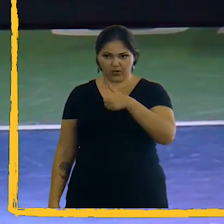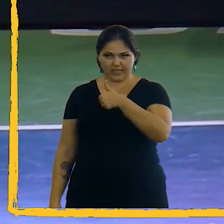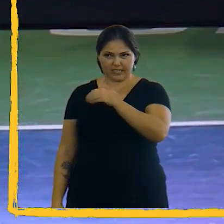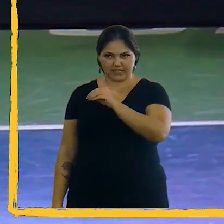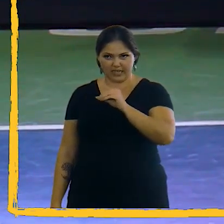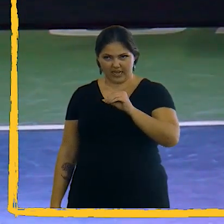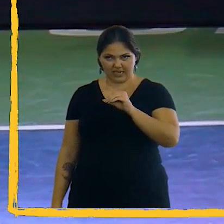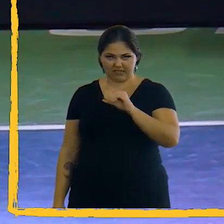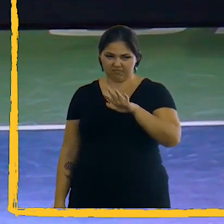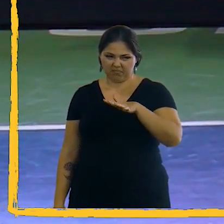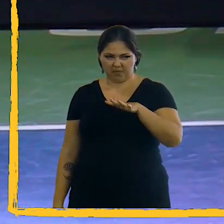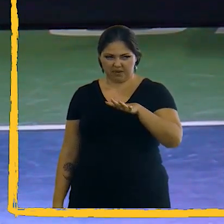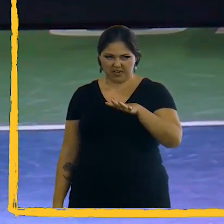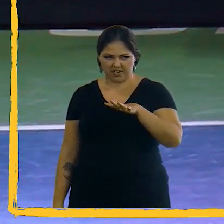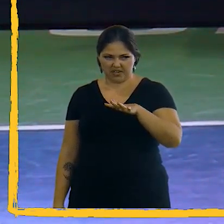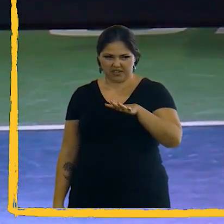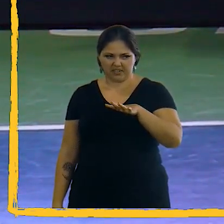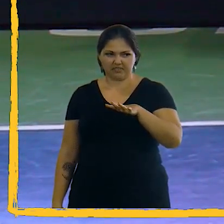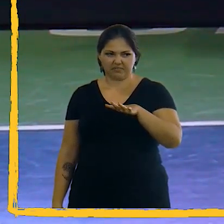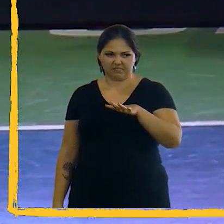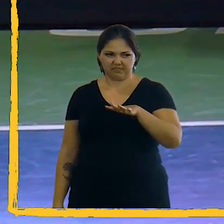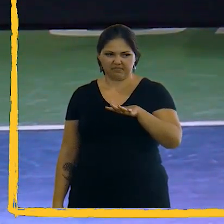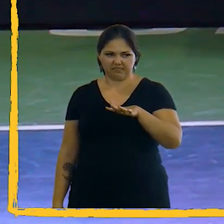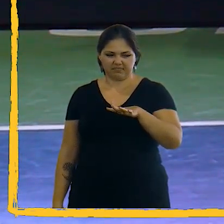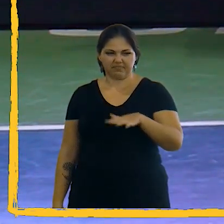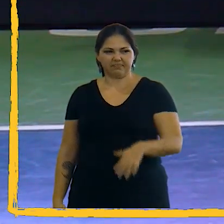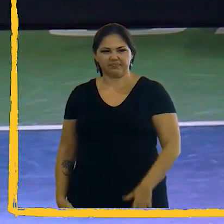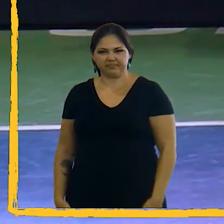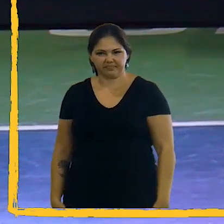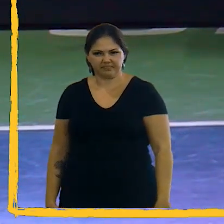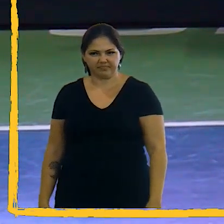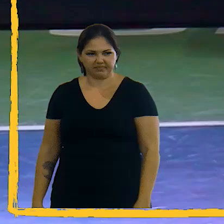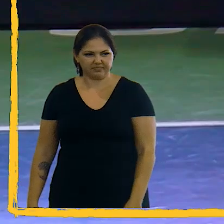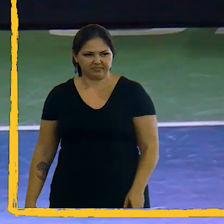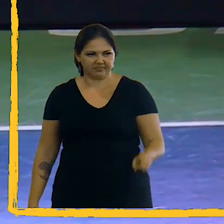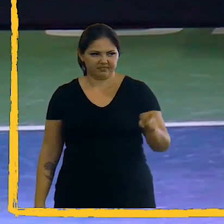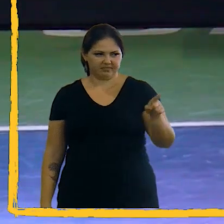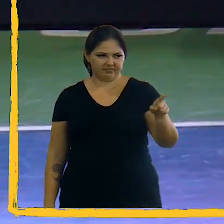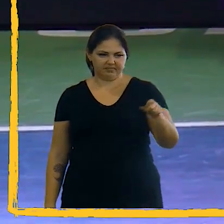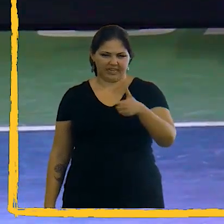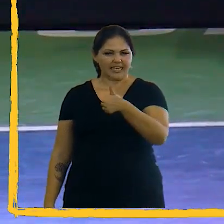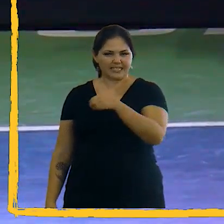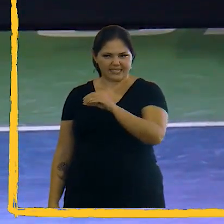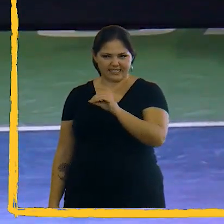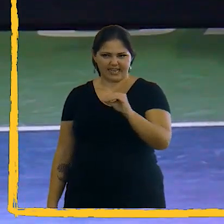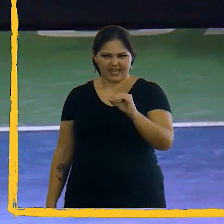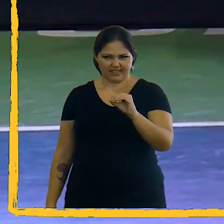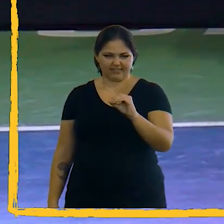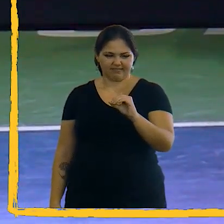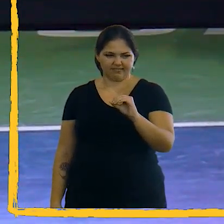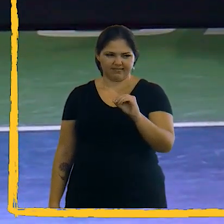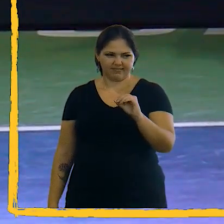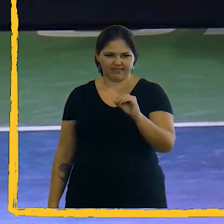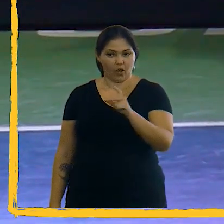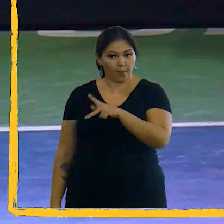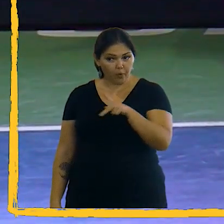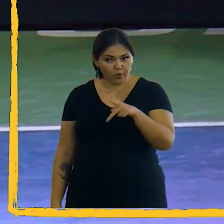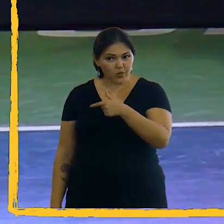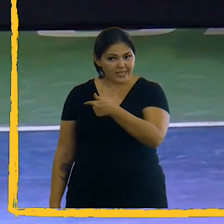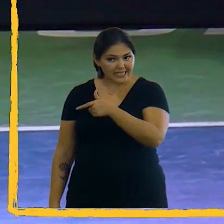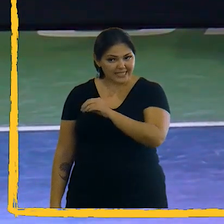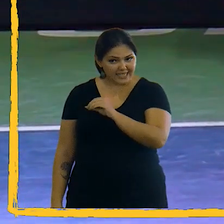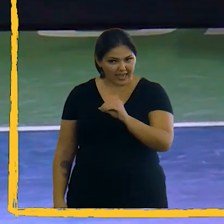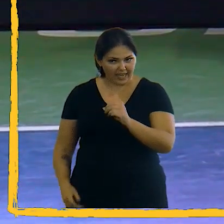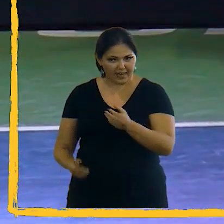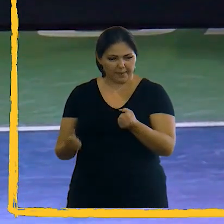menos graças a Deus que já foi 125 Eu peso 100 só para a conta ficar Redonda pessoal